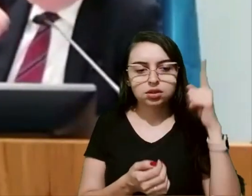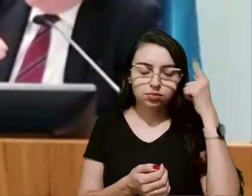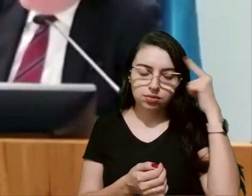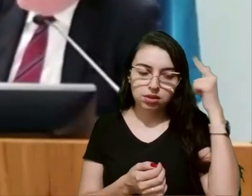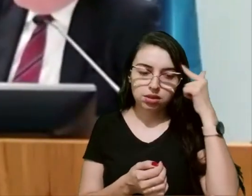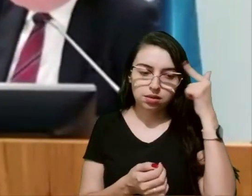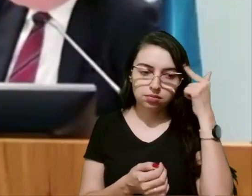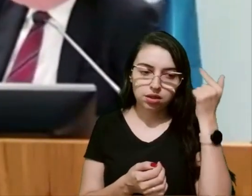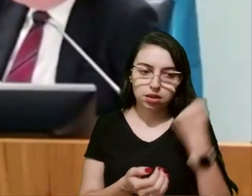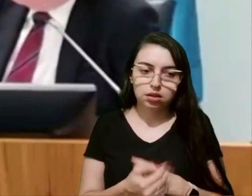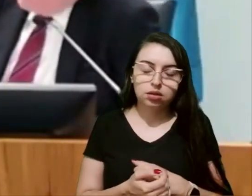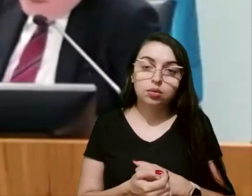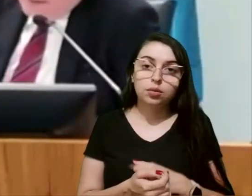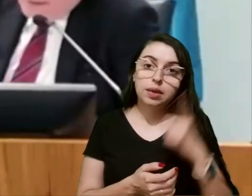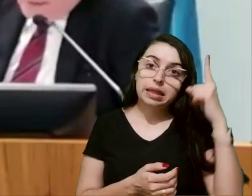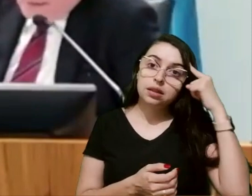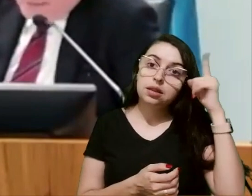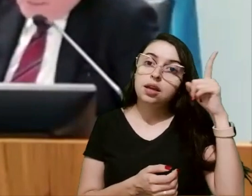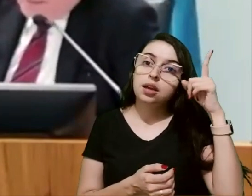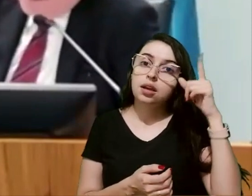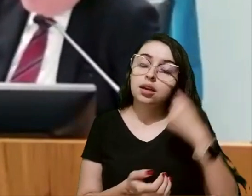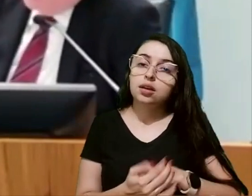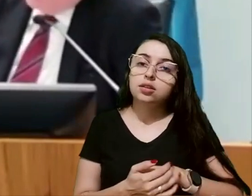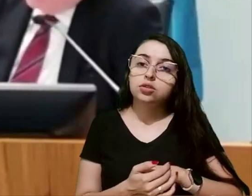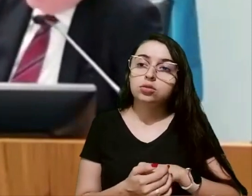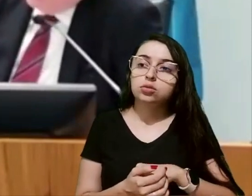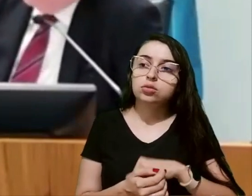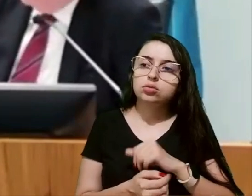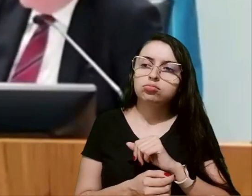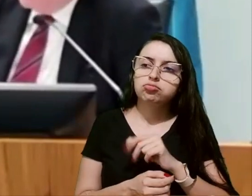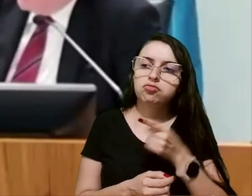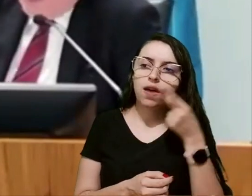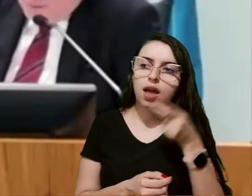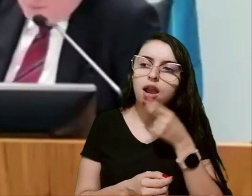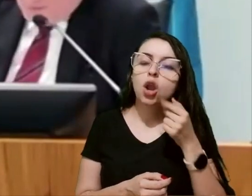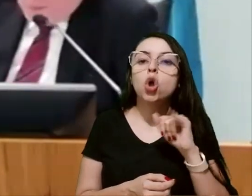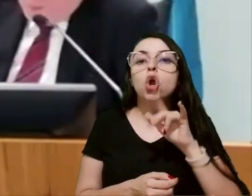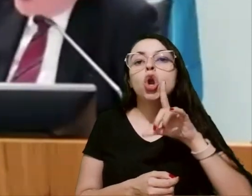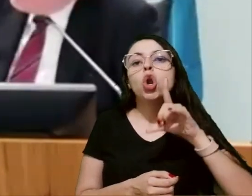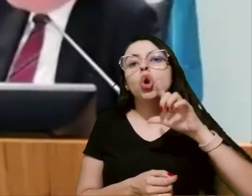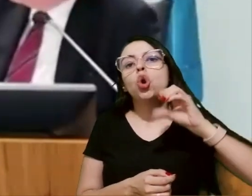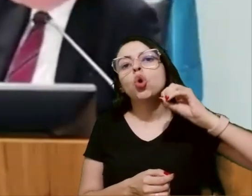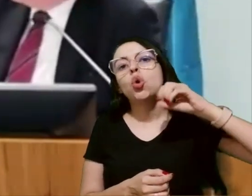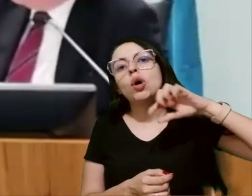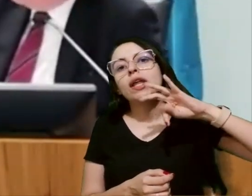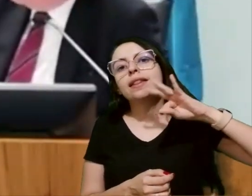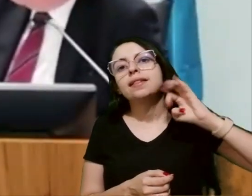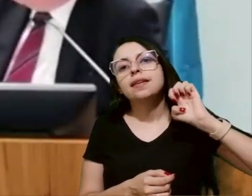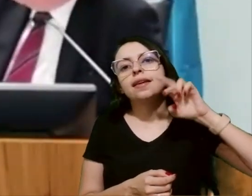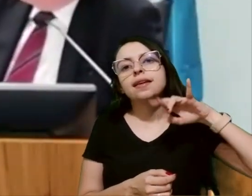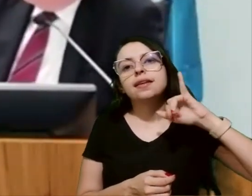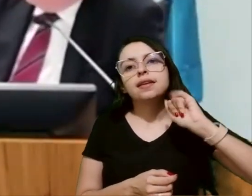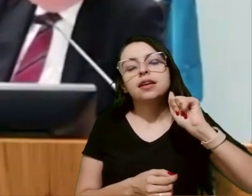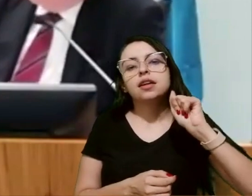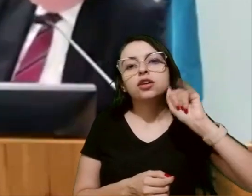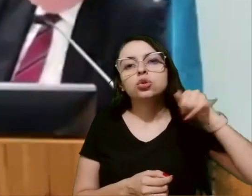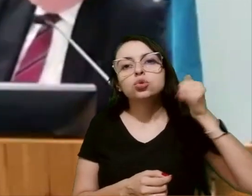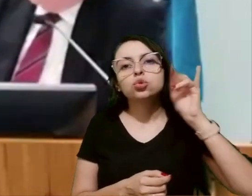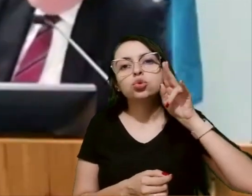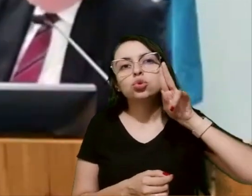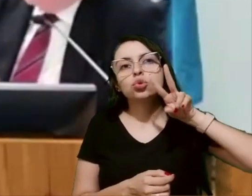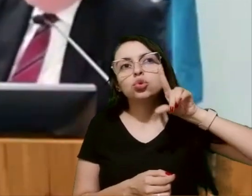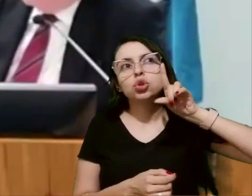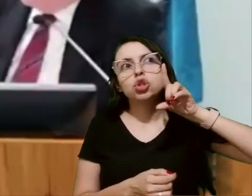me trouxe à mente a ideia que eu chamo, que se chama de loteria judicial, que é um